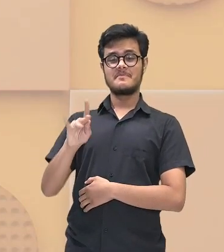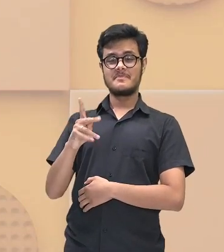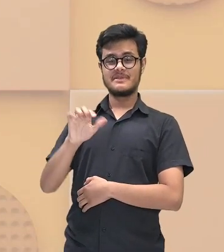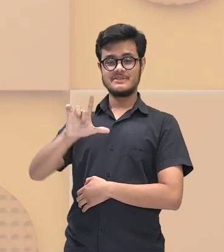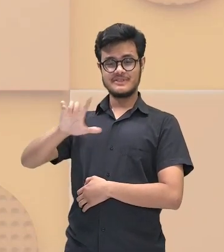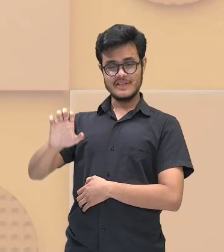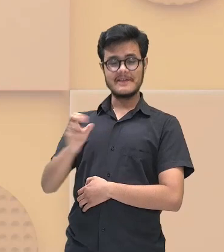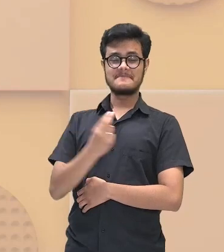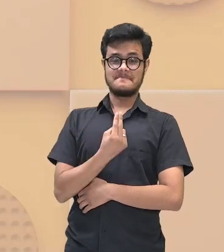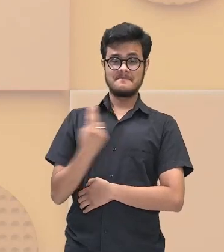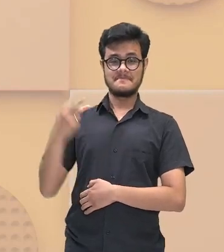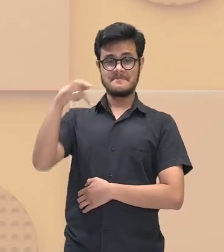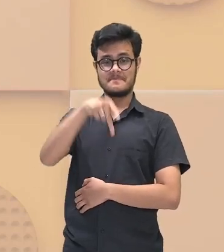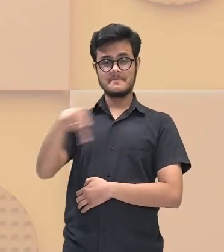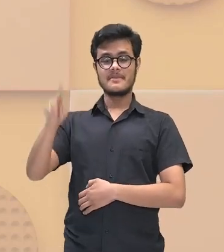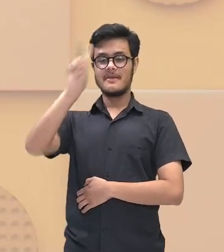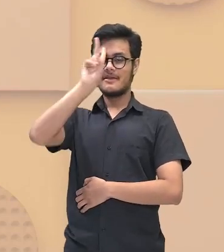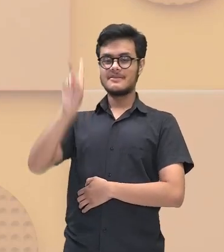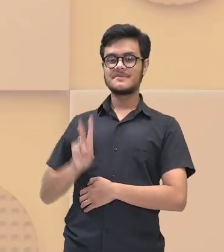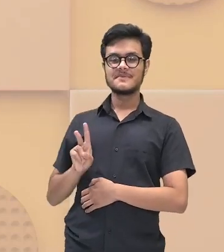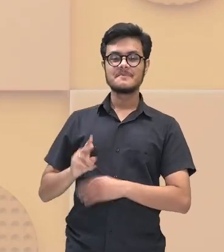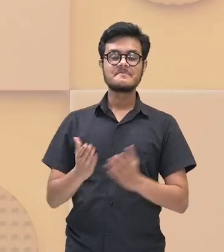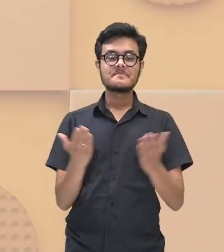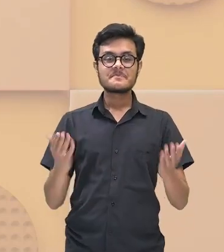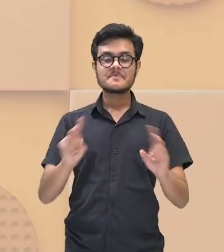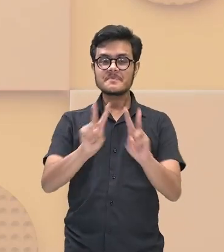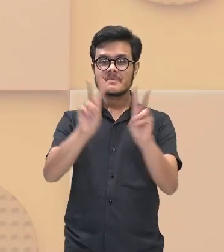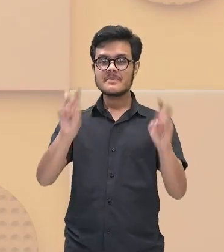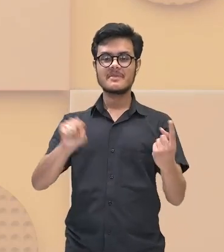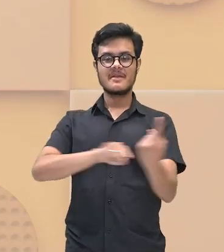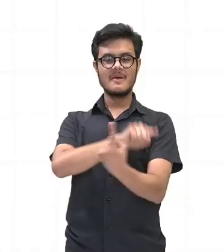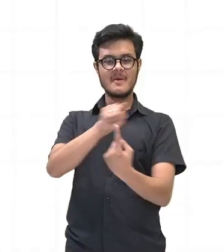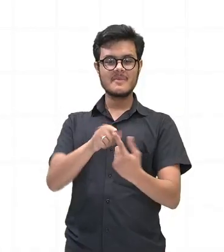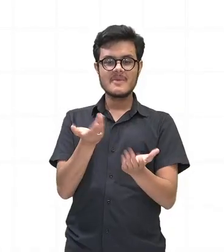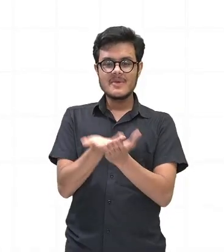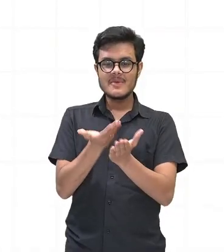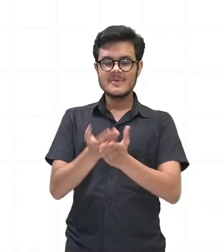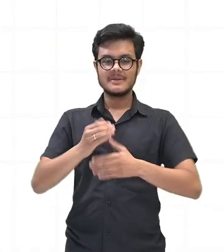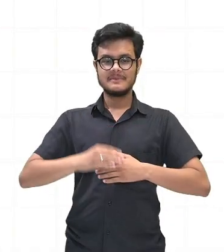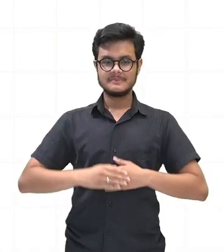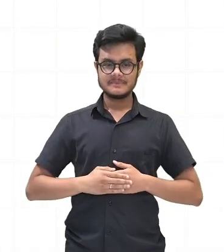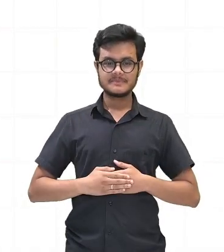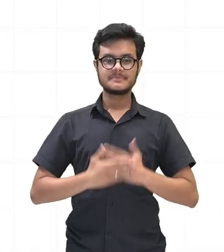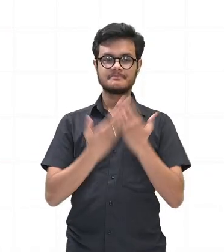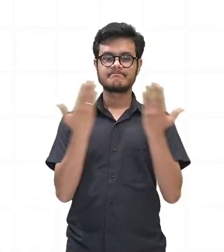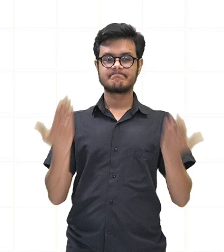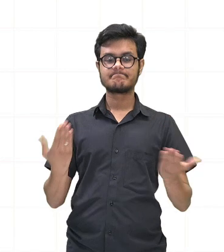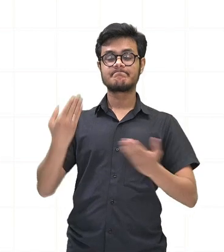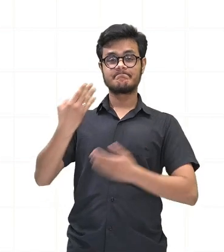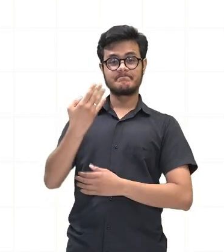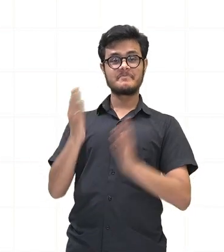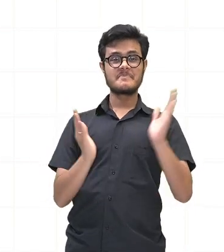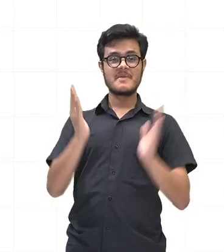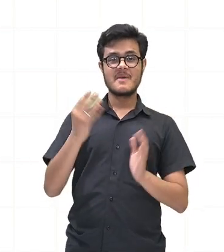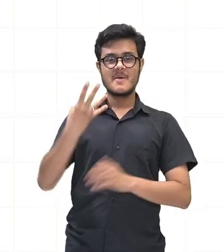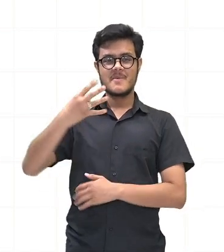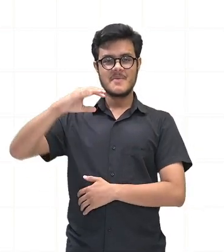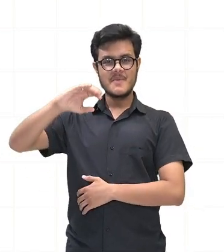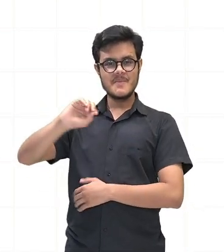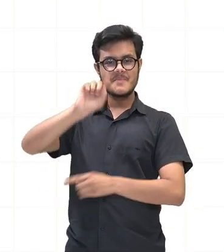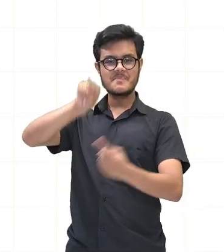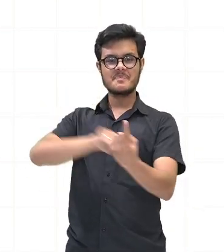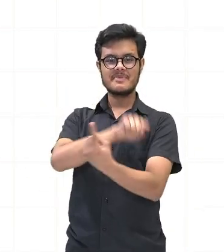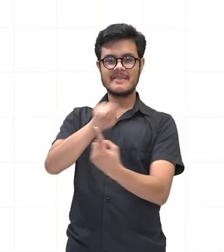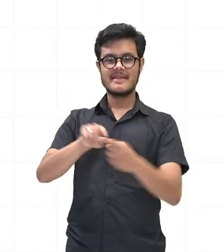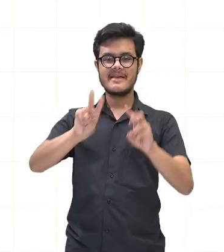de História, e vamos verificar o objeto de conhecimento desta aula. Aula 40, objeto de